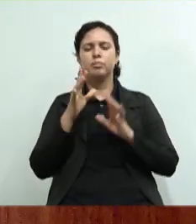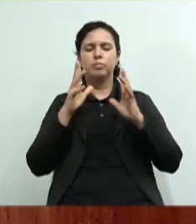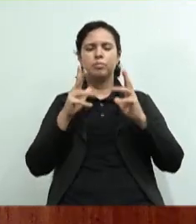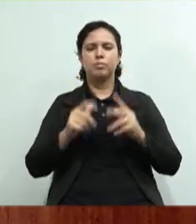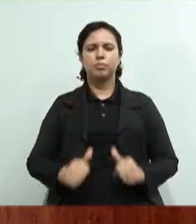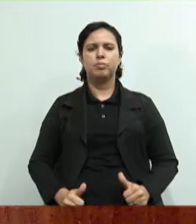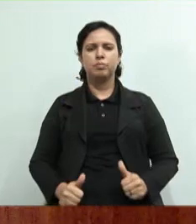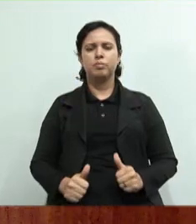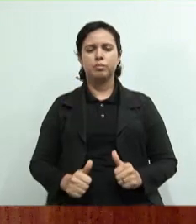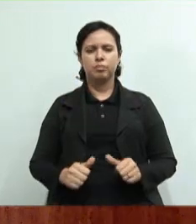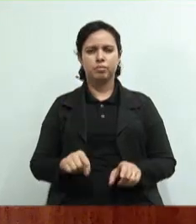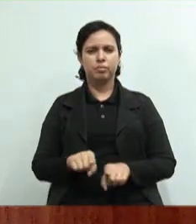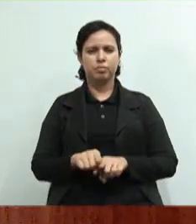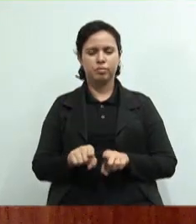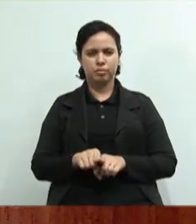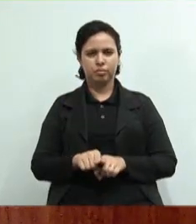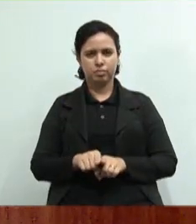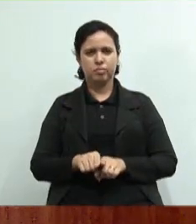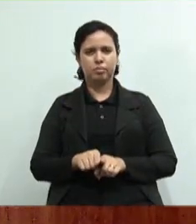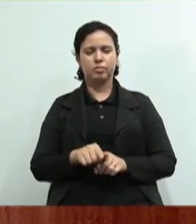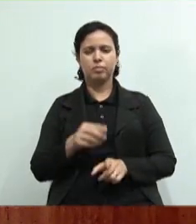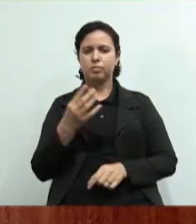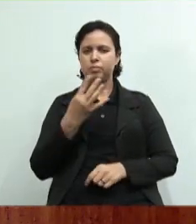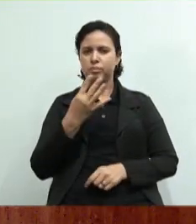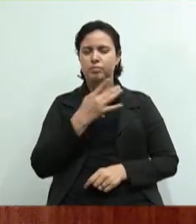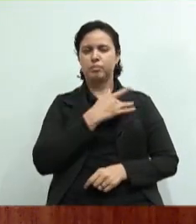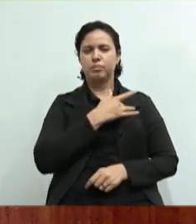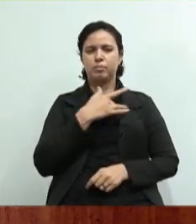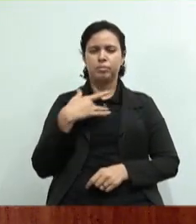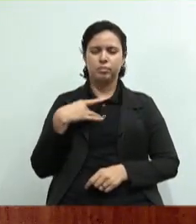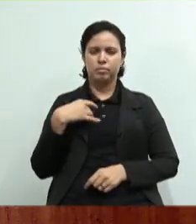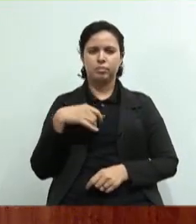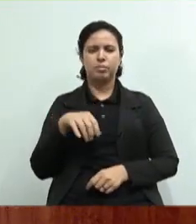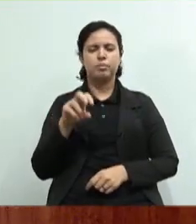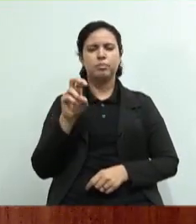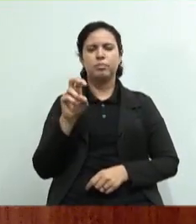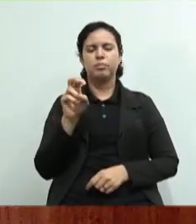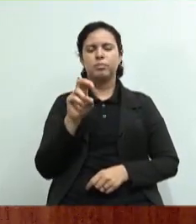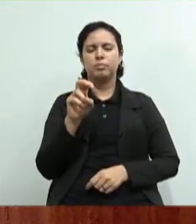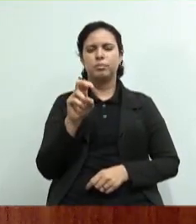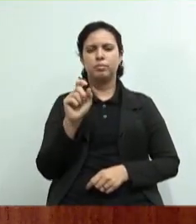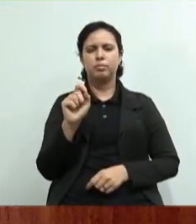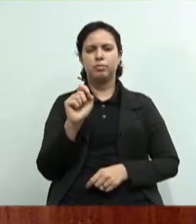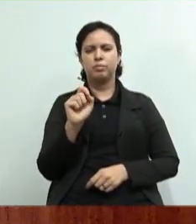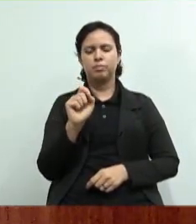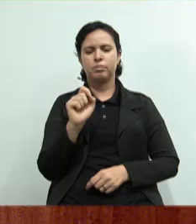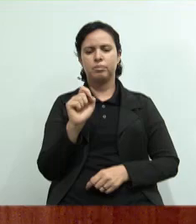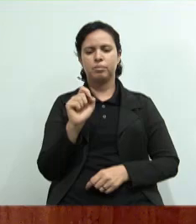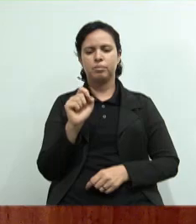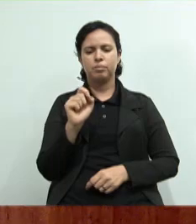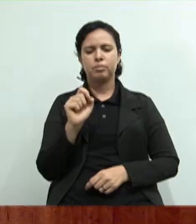limpeza. O quarto, o senso de saúde. E o quinto, o senso de